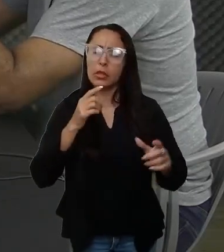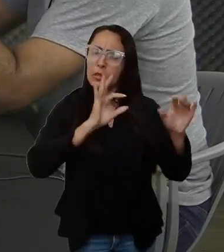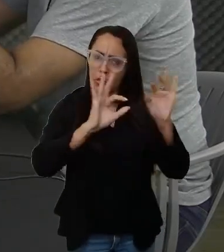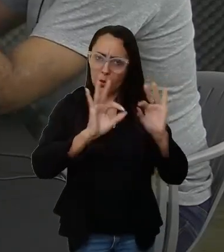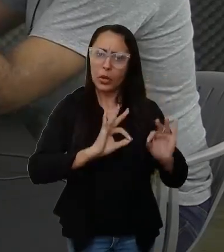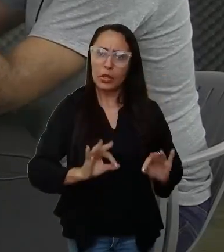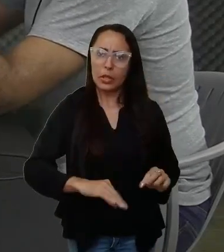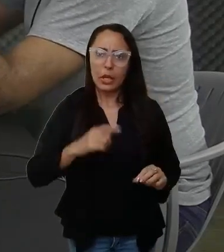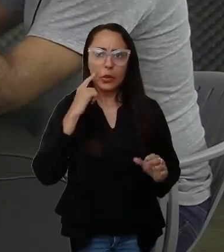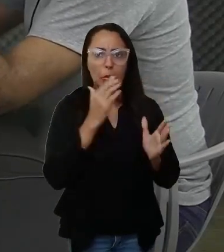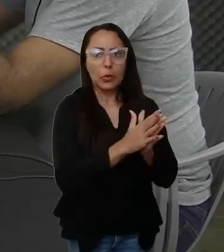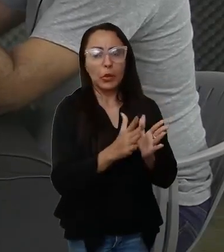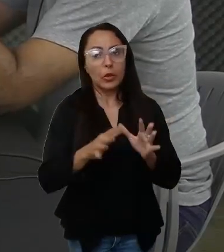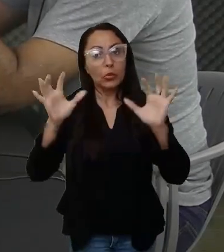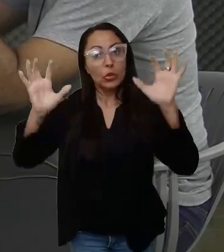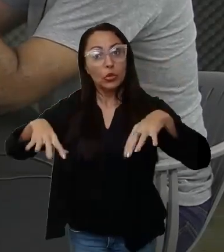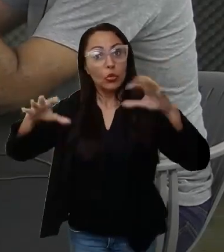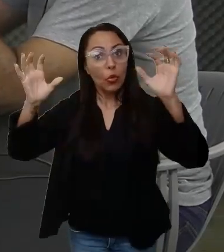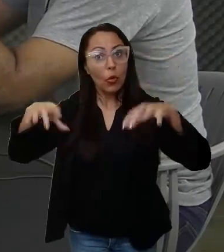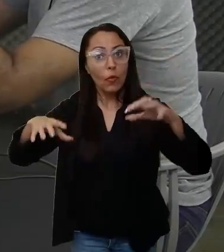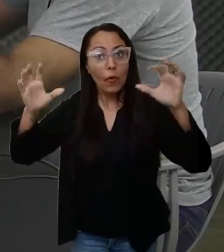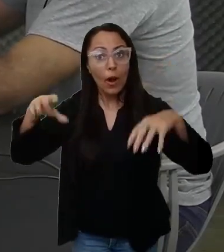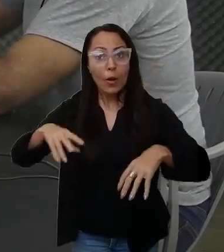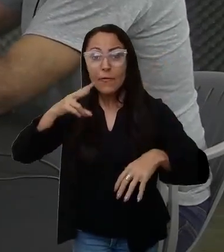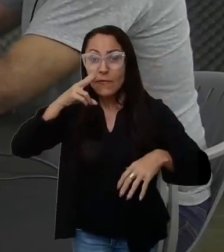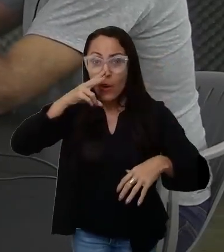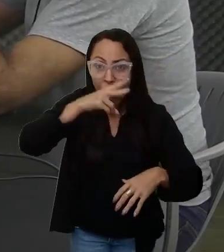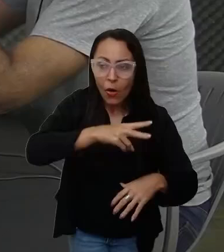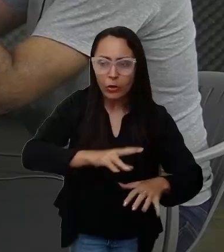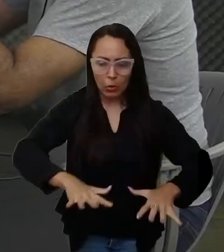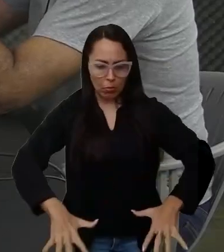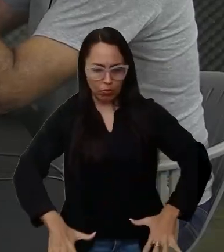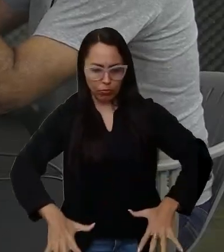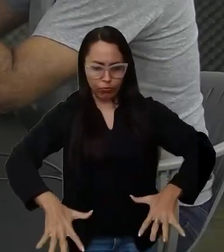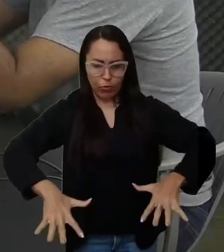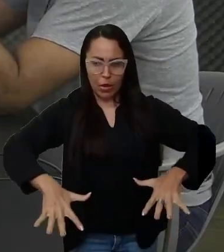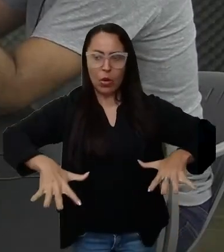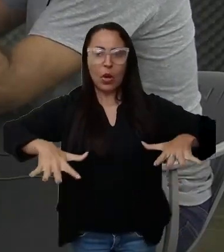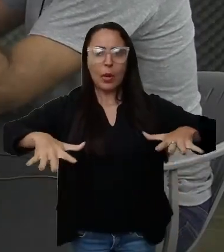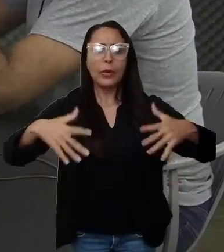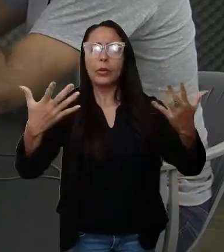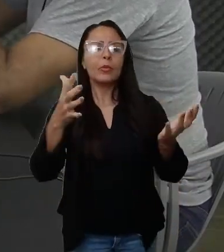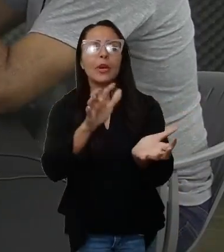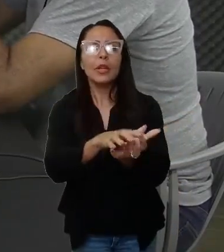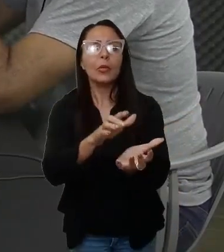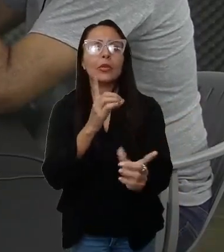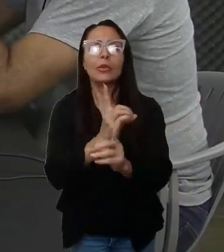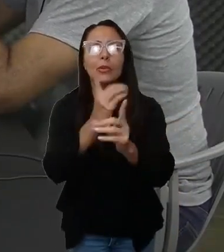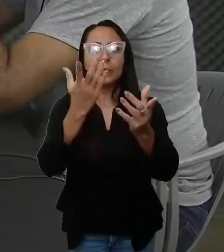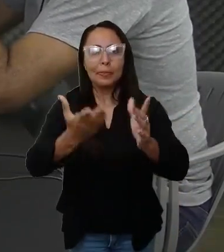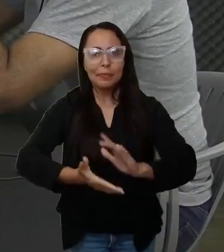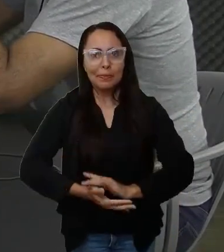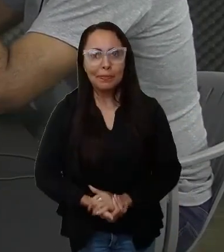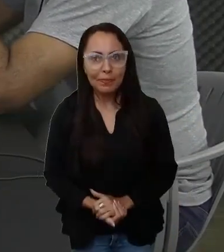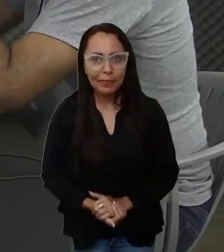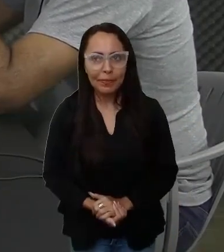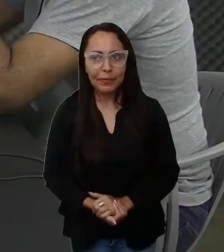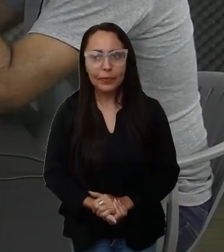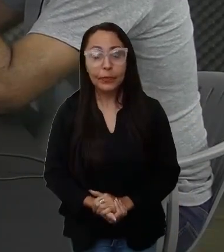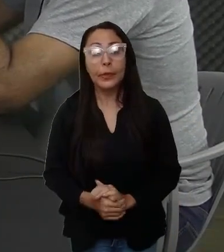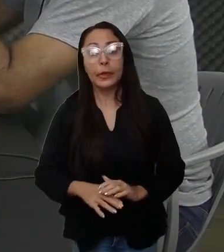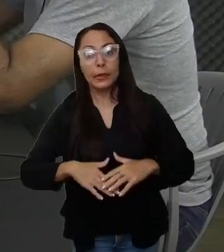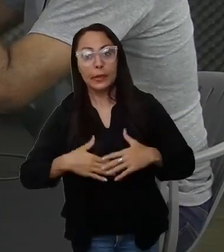um período de chuva intensa, o período de alagamento. Como é que Pernambuco se encontra?